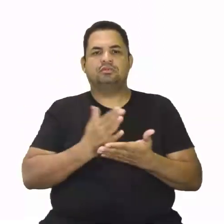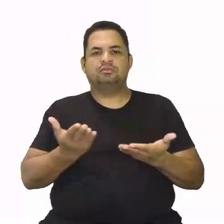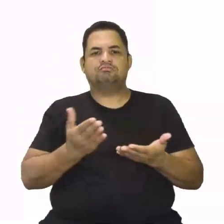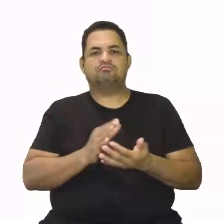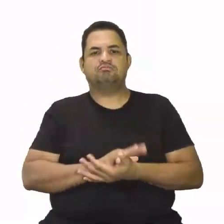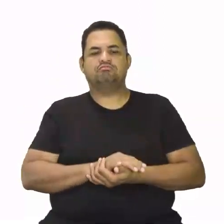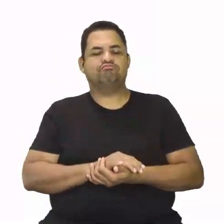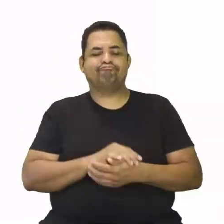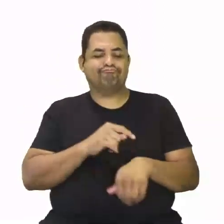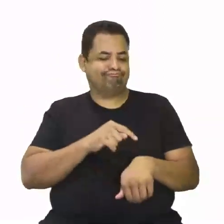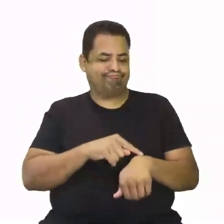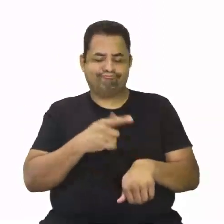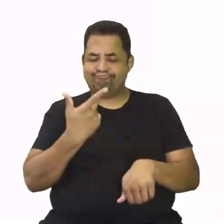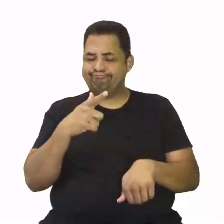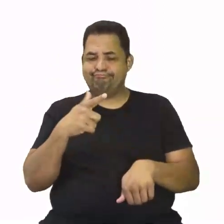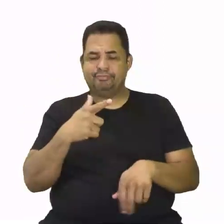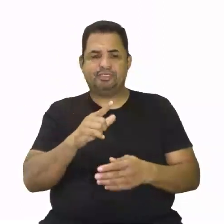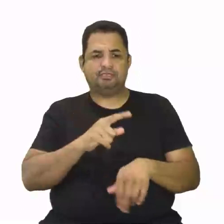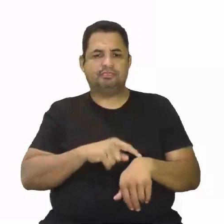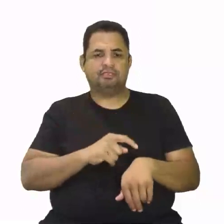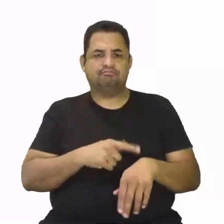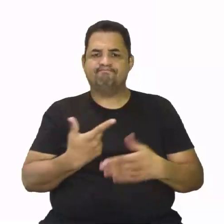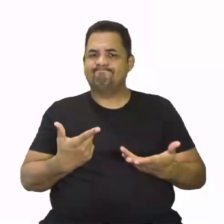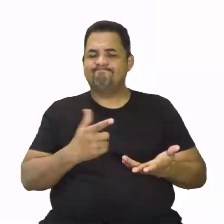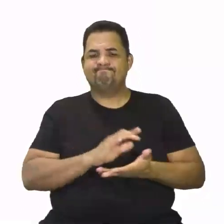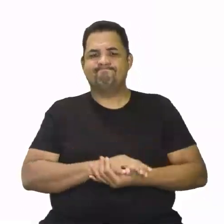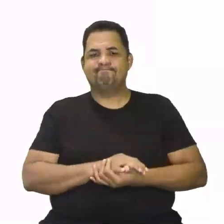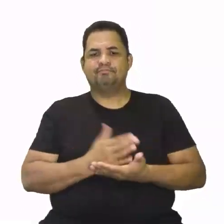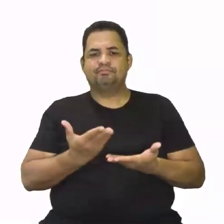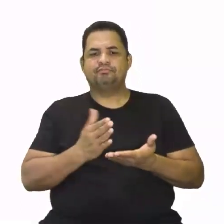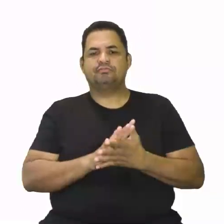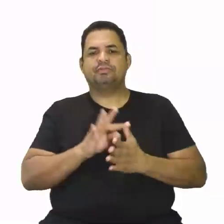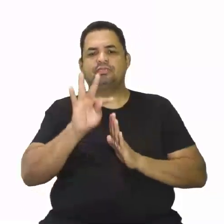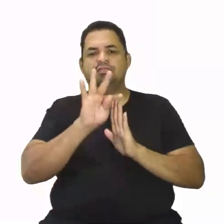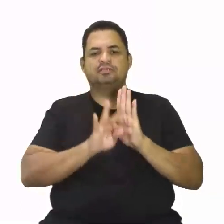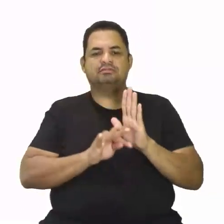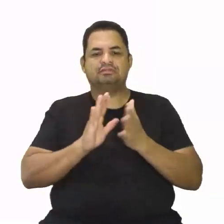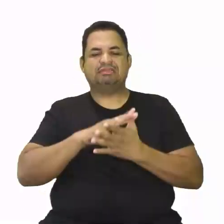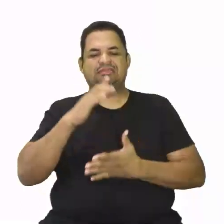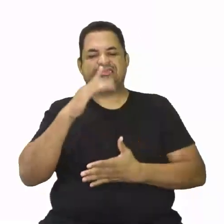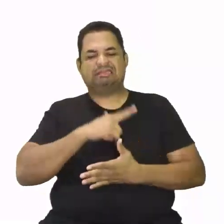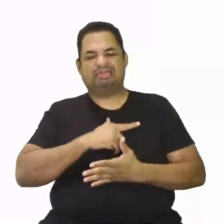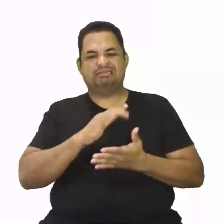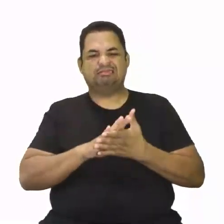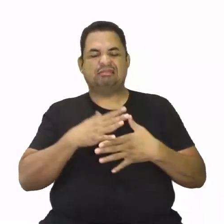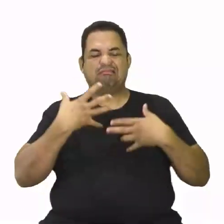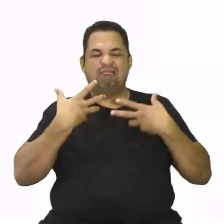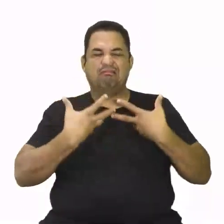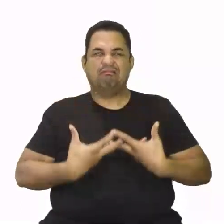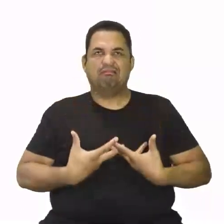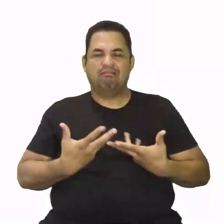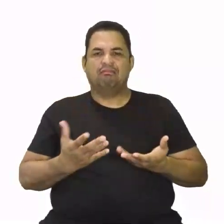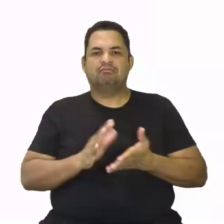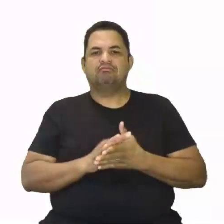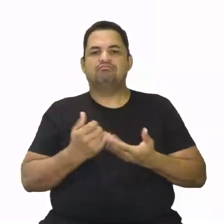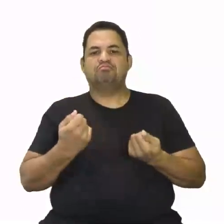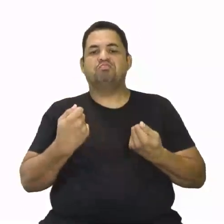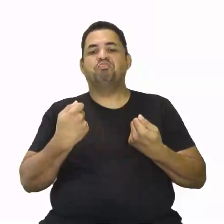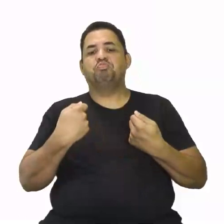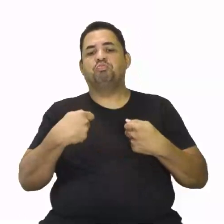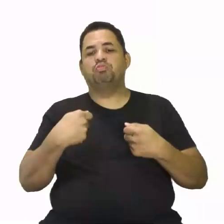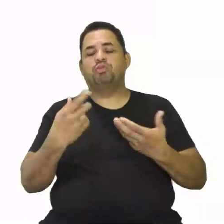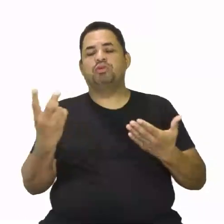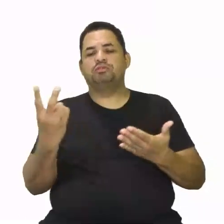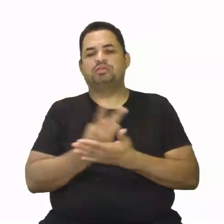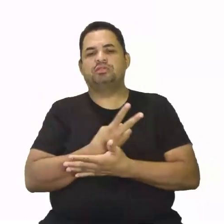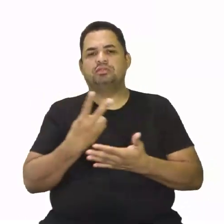nem temos tempo. Até porque se nós formos traduzir, o texto vai ficar chato, vai ficar cansativo e a gente pode cair no erro